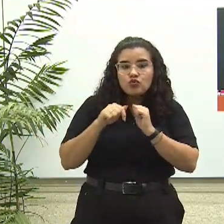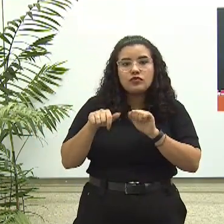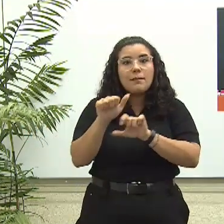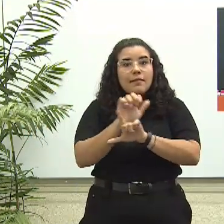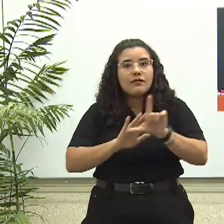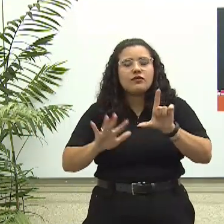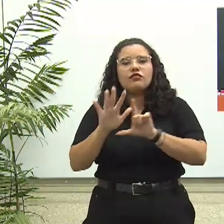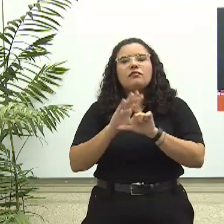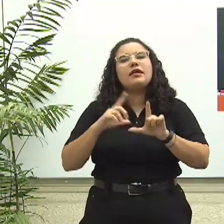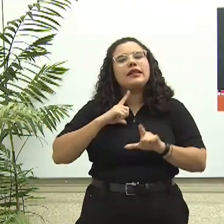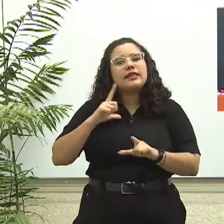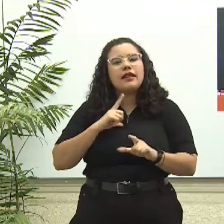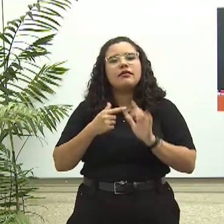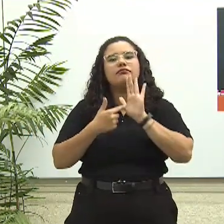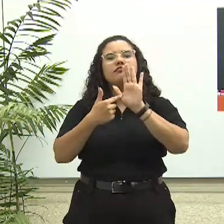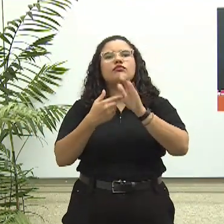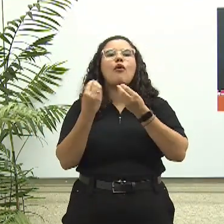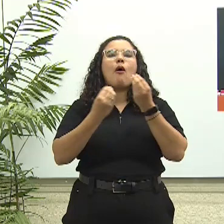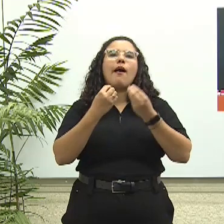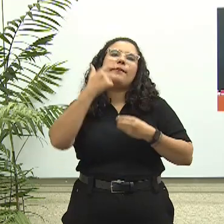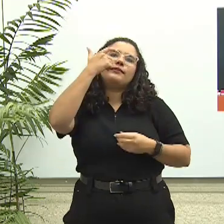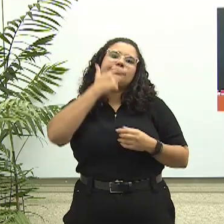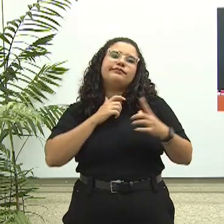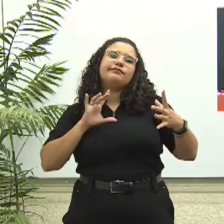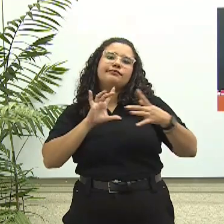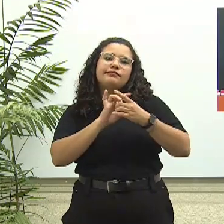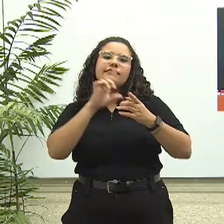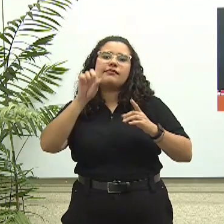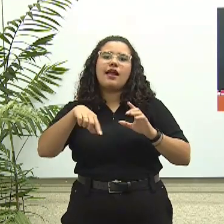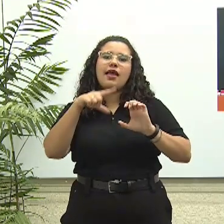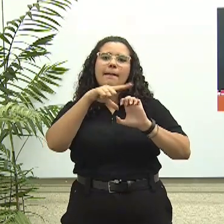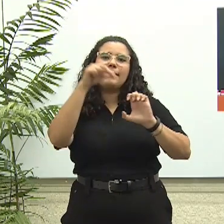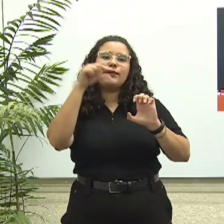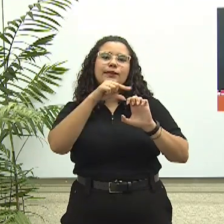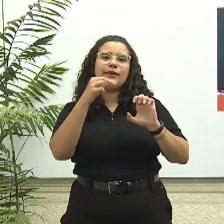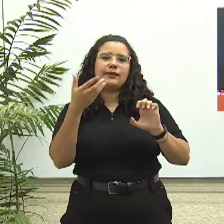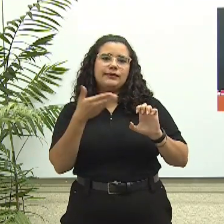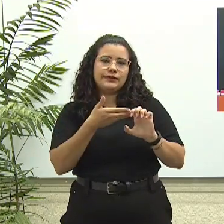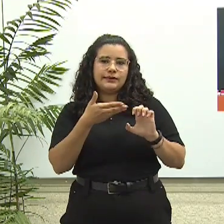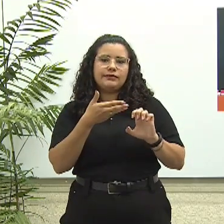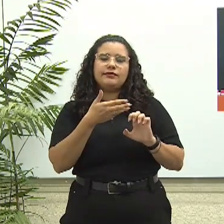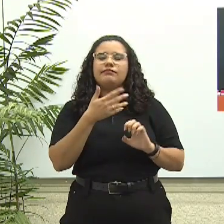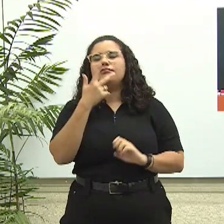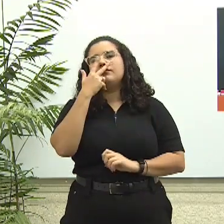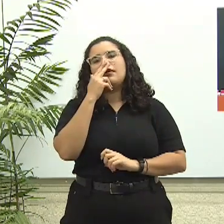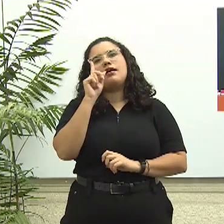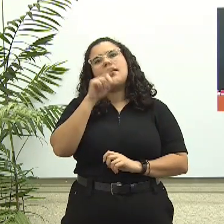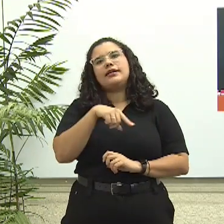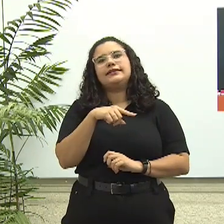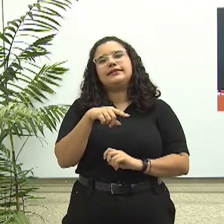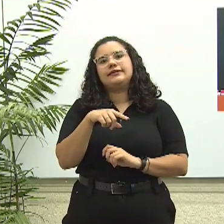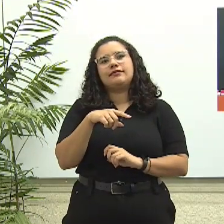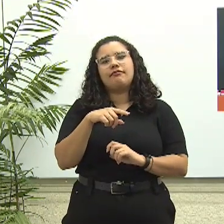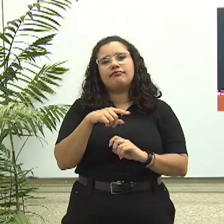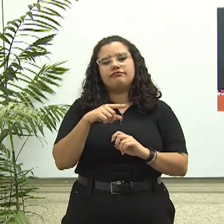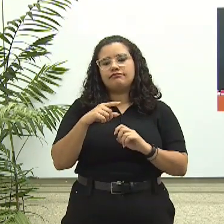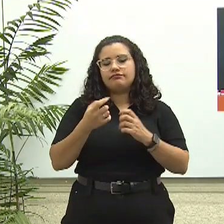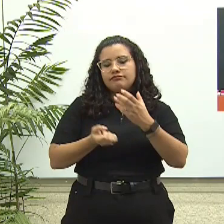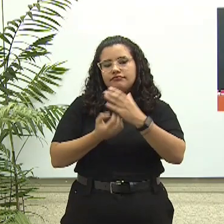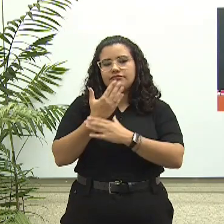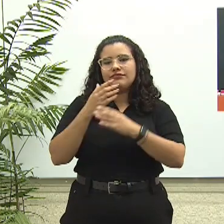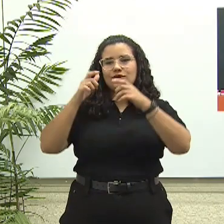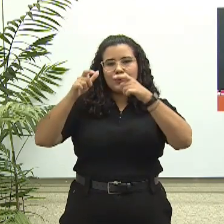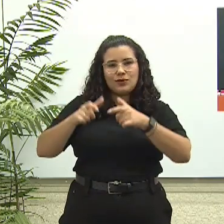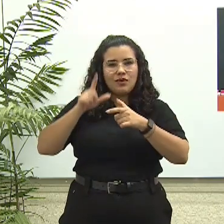vem uma ideologia do empreendedorismo tá ligada uma outra ideologia que é a ideologia californiana ela nasce com as bigtechs do Vale